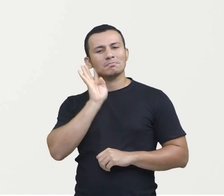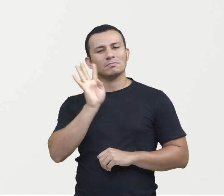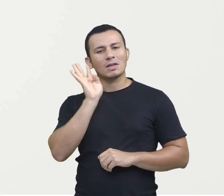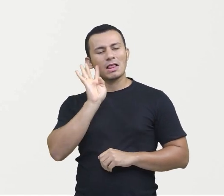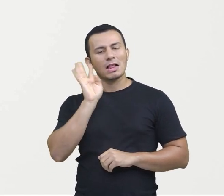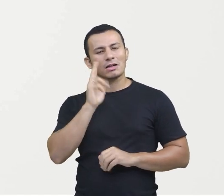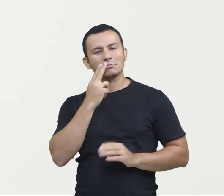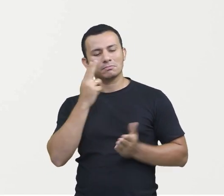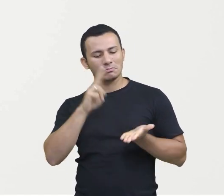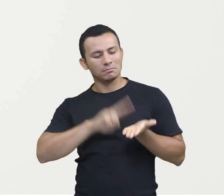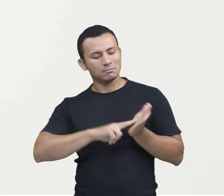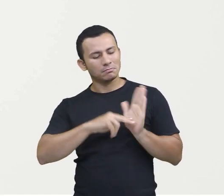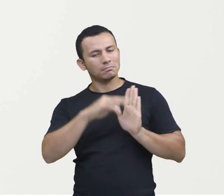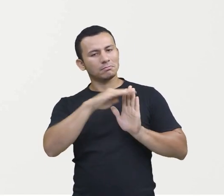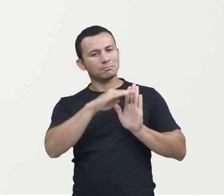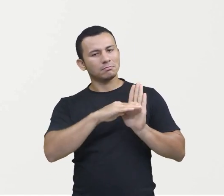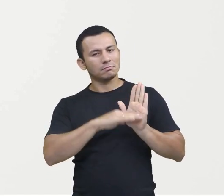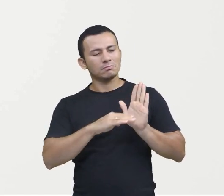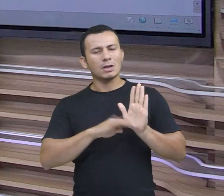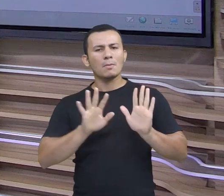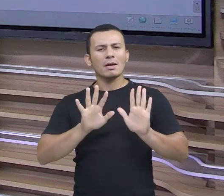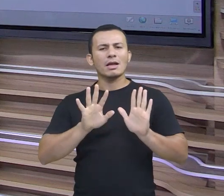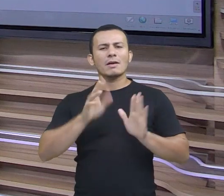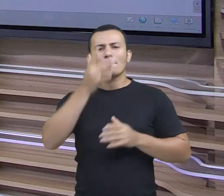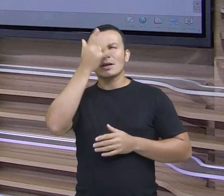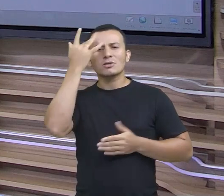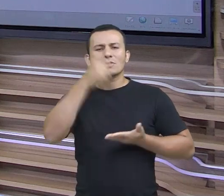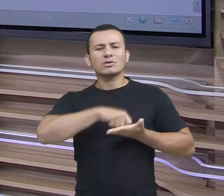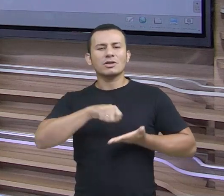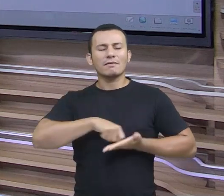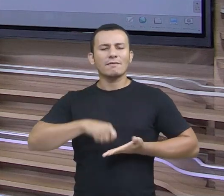legal! Quem foi que escreveu essa carta?